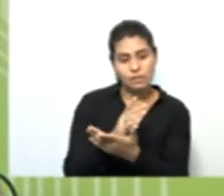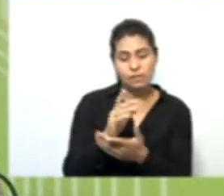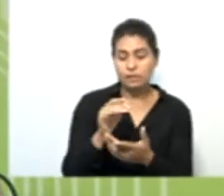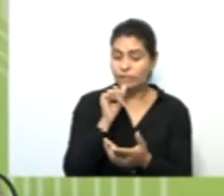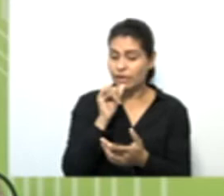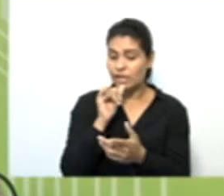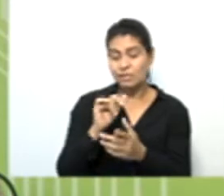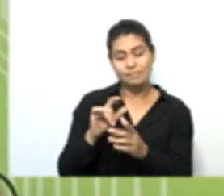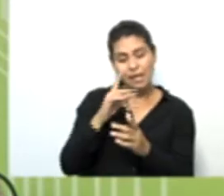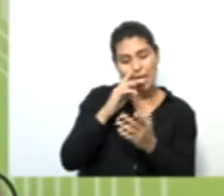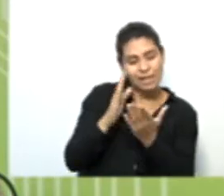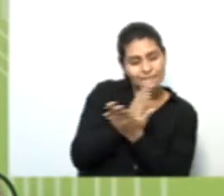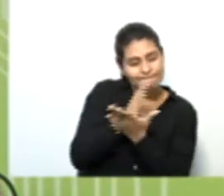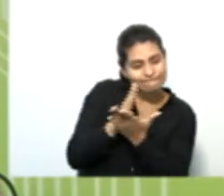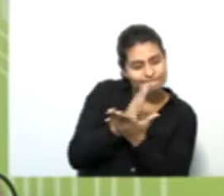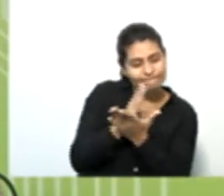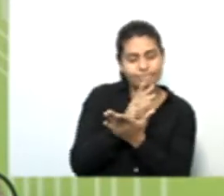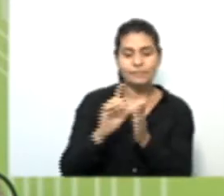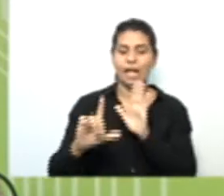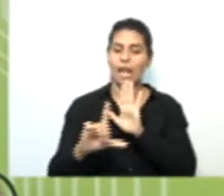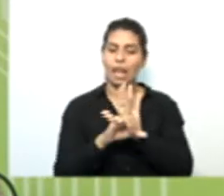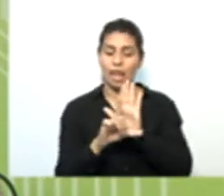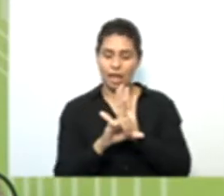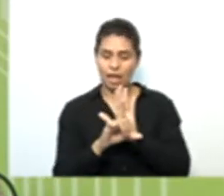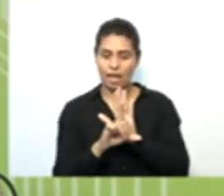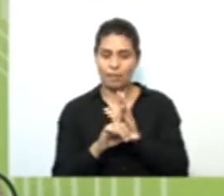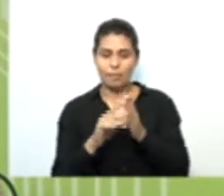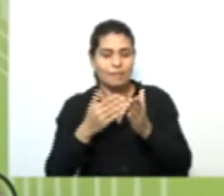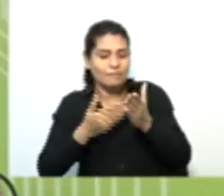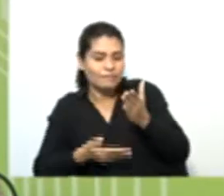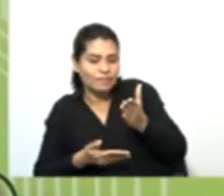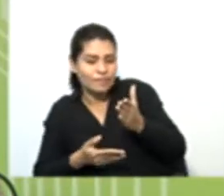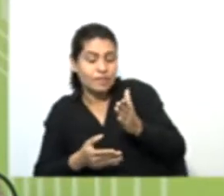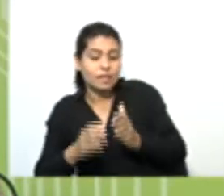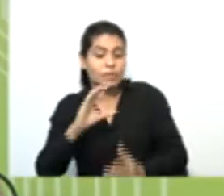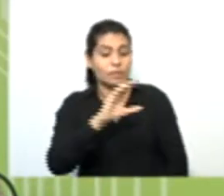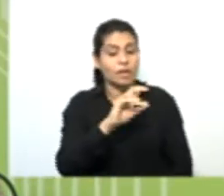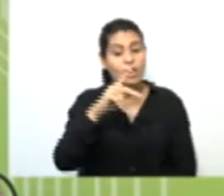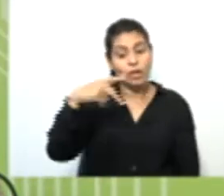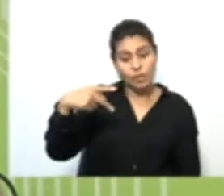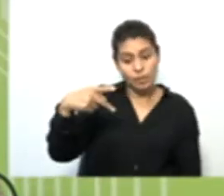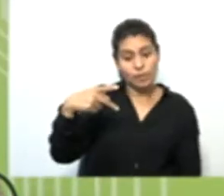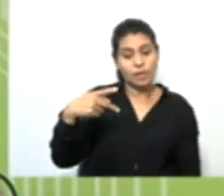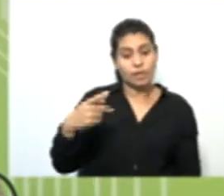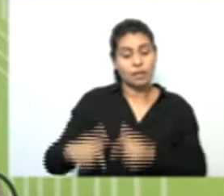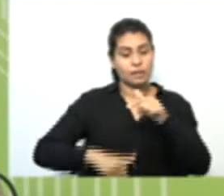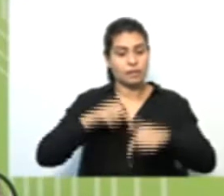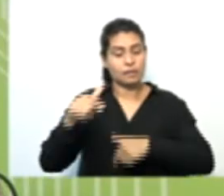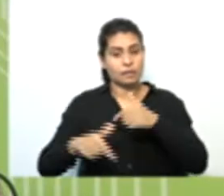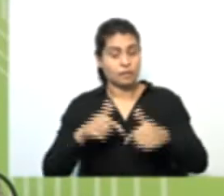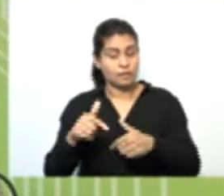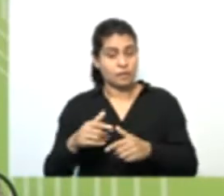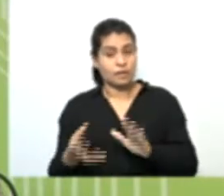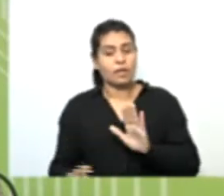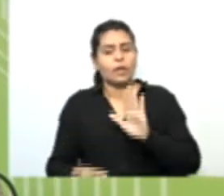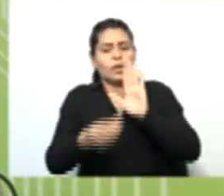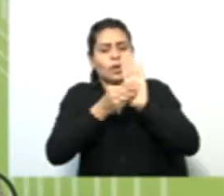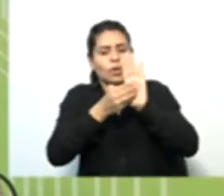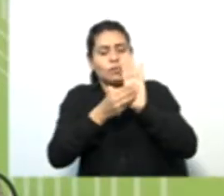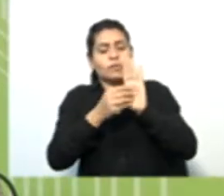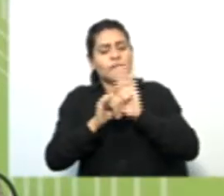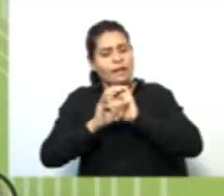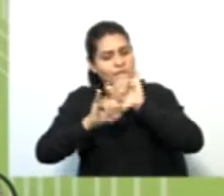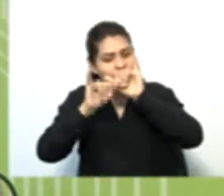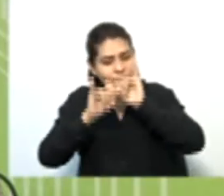driblando as leis, utilizando para driblar as leis uma cooperativa de trabalho. Nosso intuito de incluir esse conteúdo na disciplina é